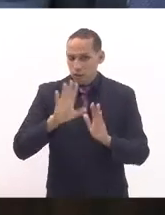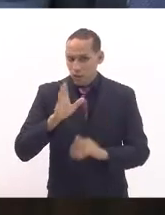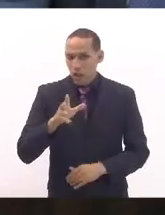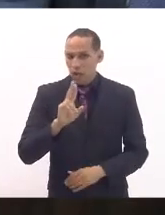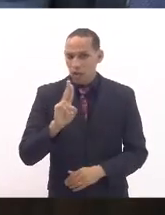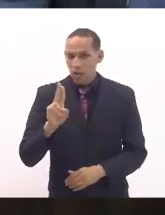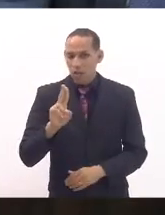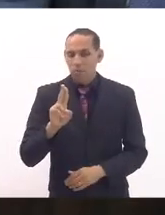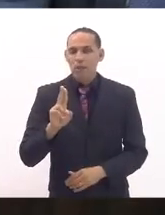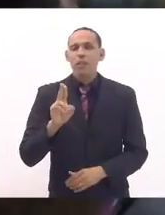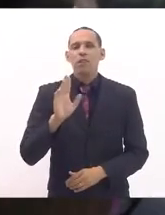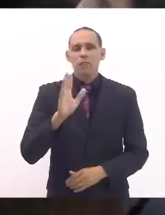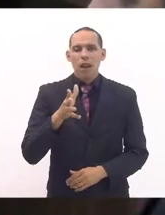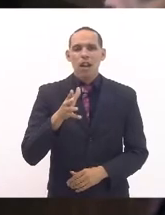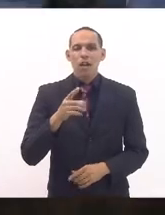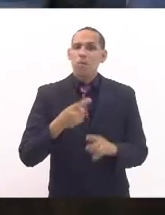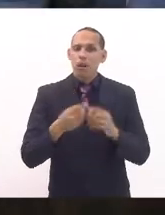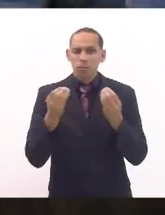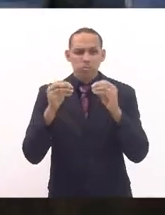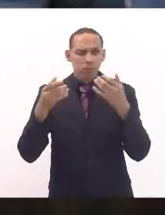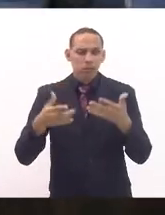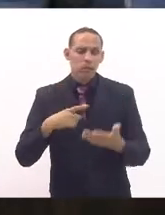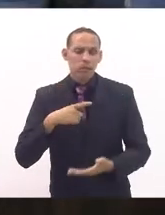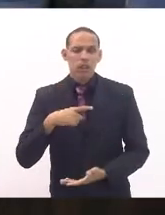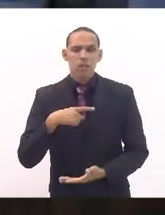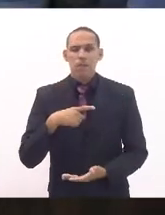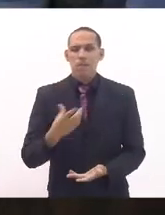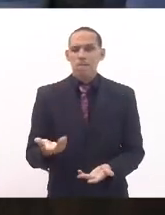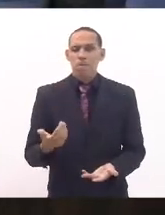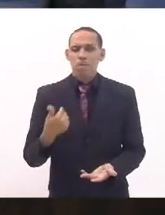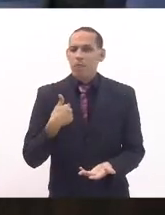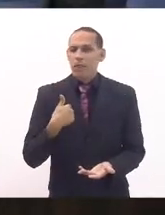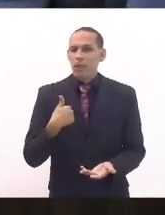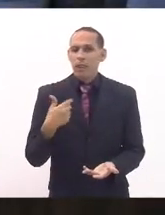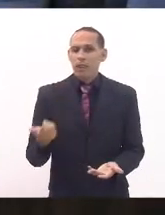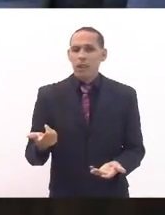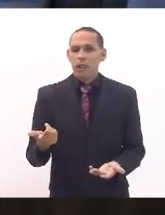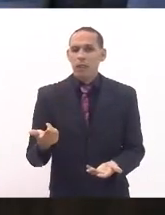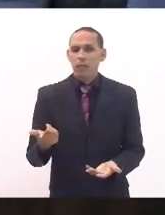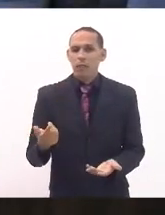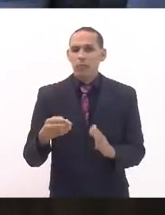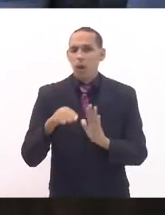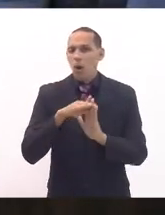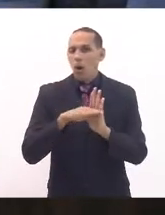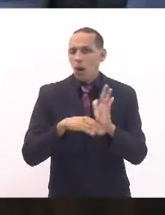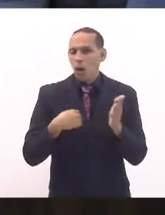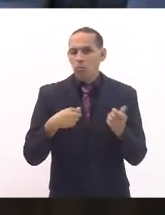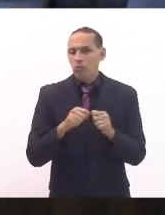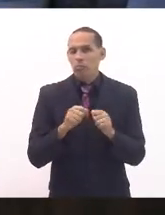nome? Foi indicado em conjunto. Está na publicação, sim, porque eu que fiz a ordem aqui.